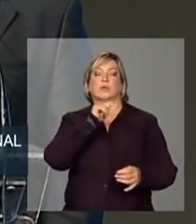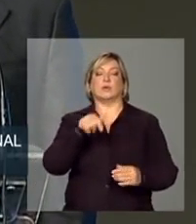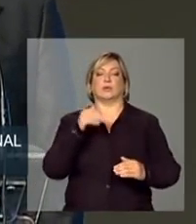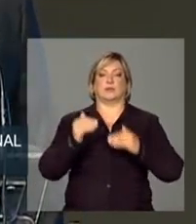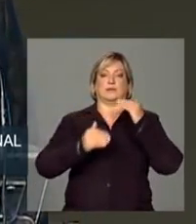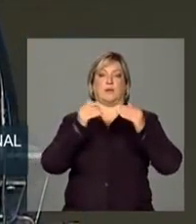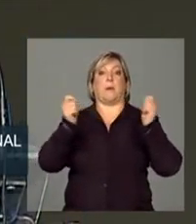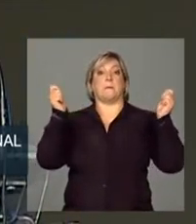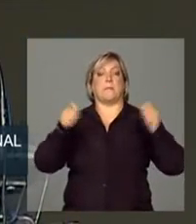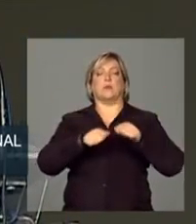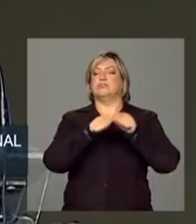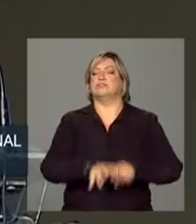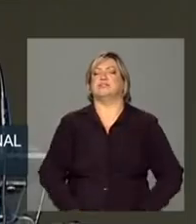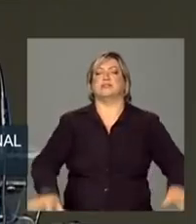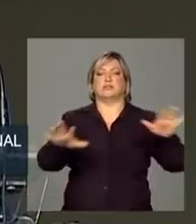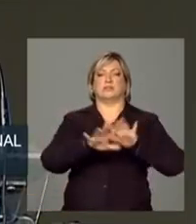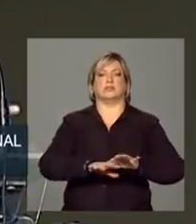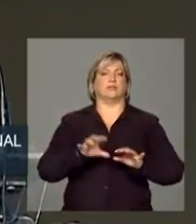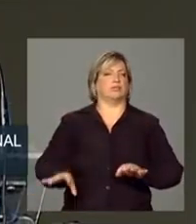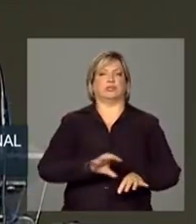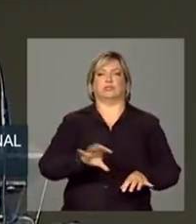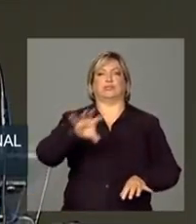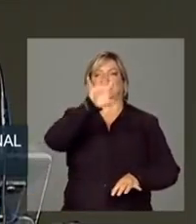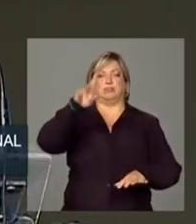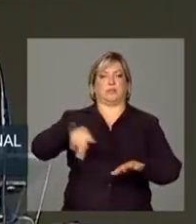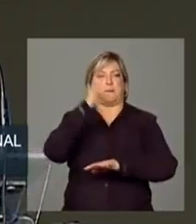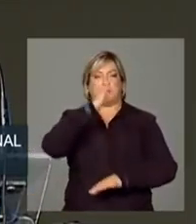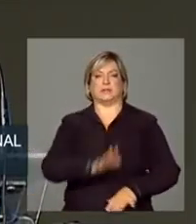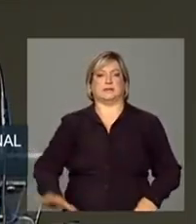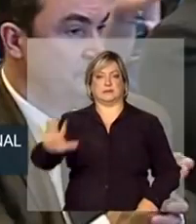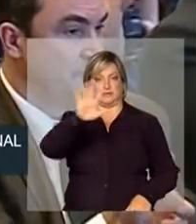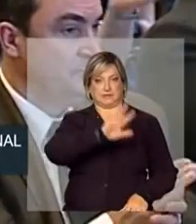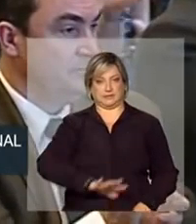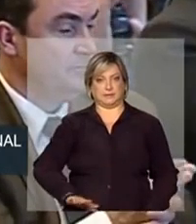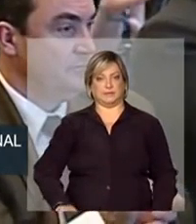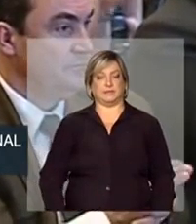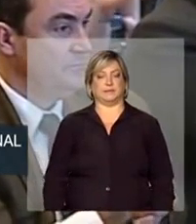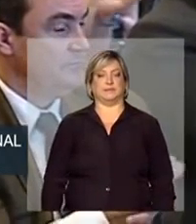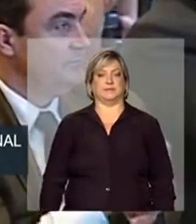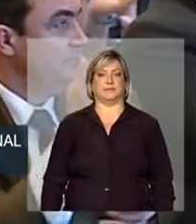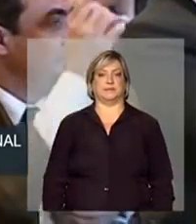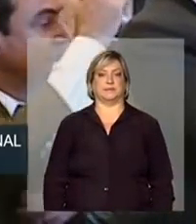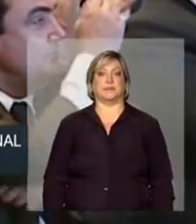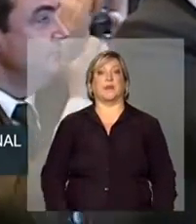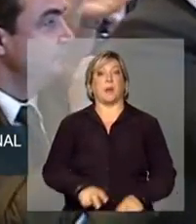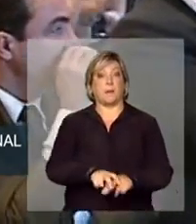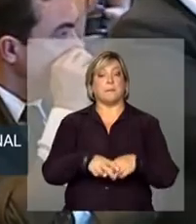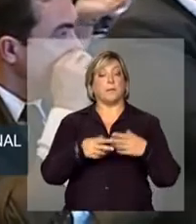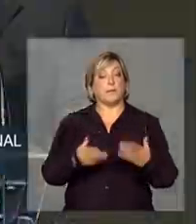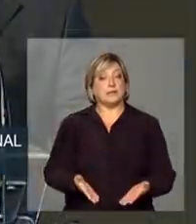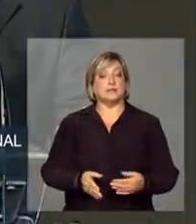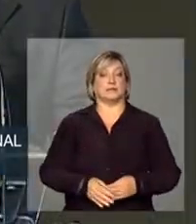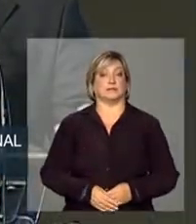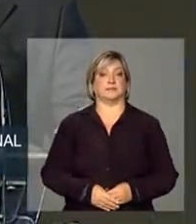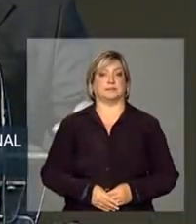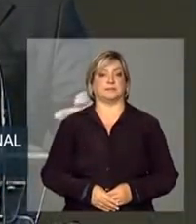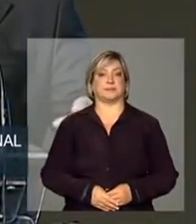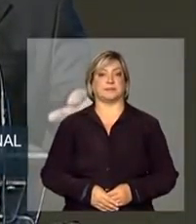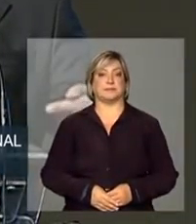ser a 5ª economia do mundo até o final dessa década, nós temos que ter instrumentos de políticas